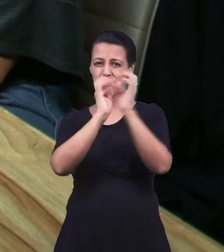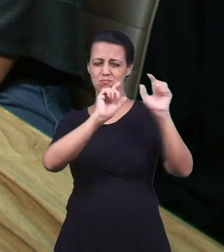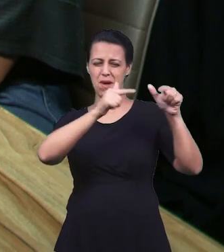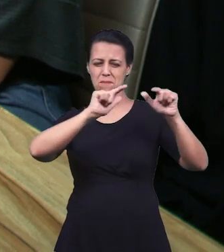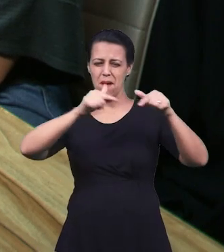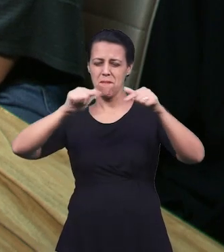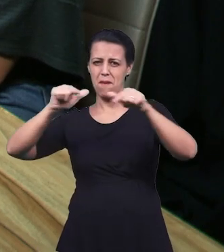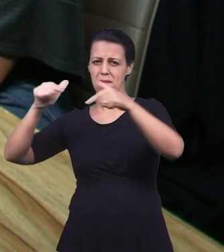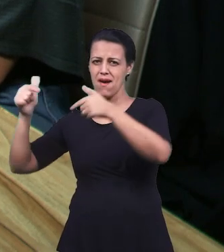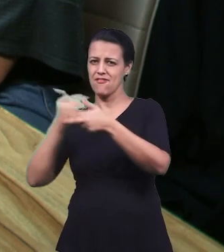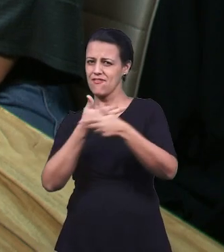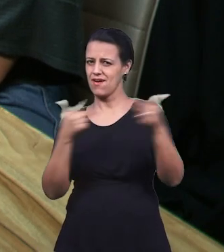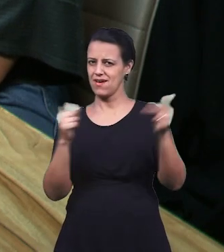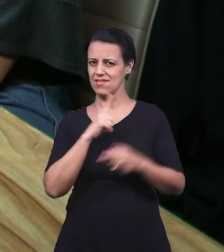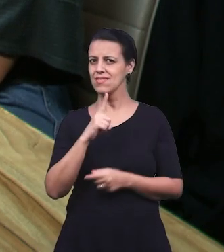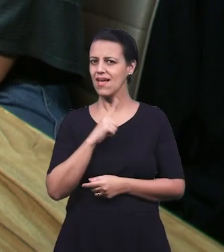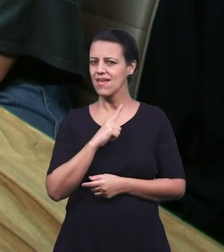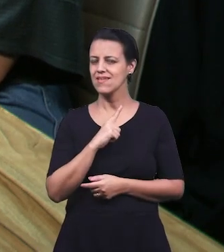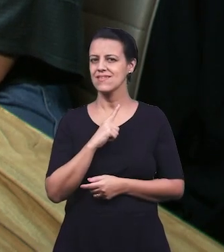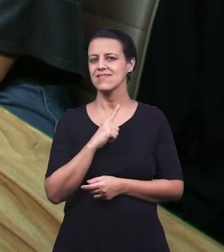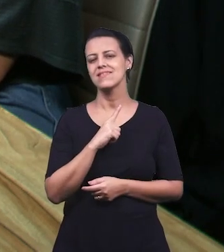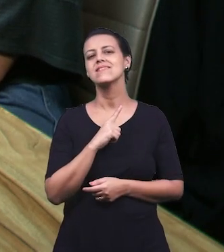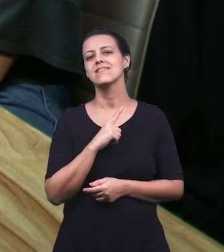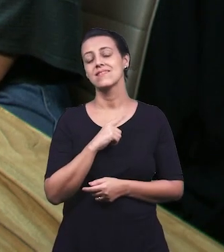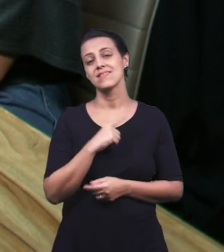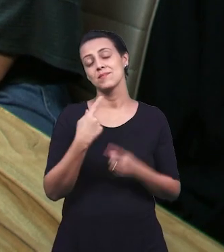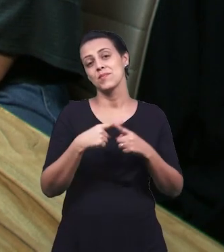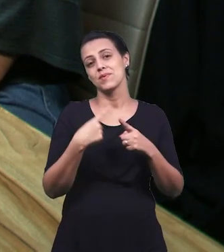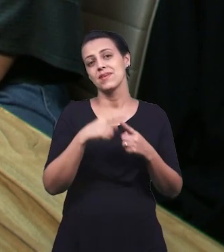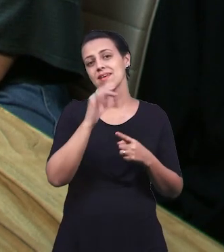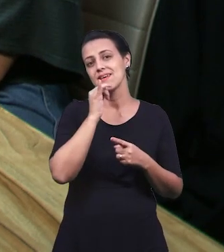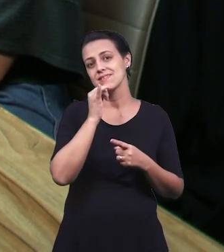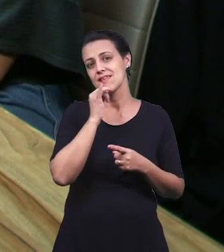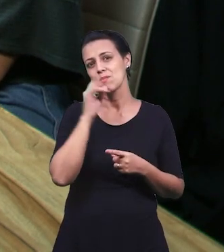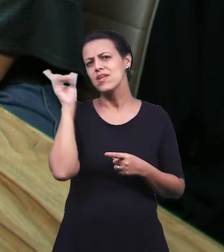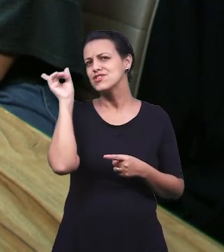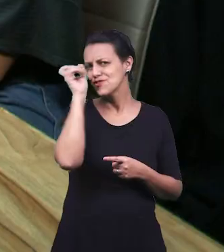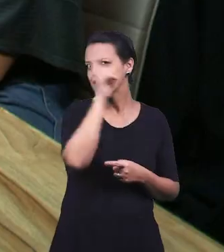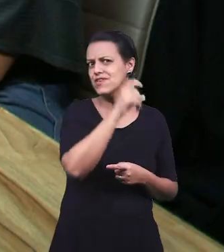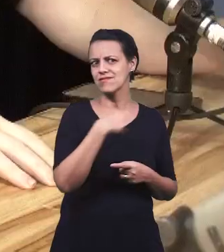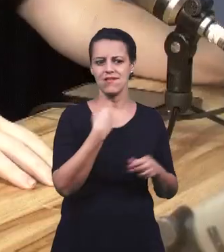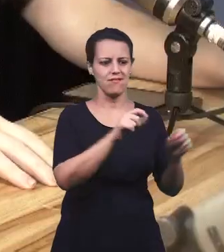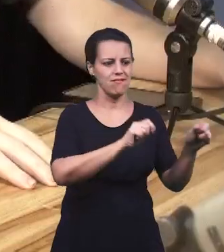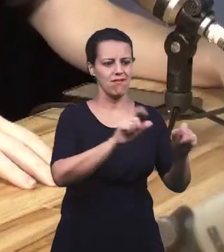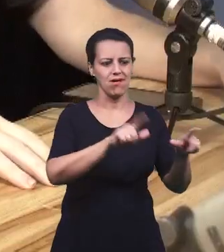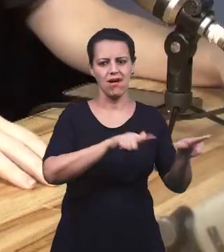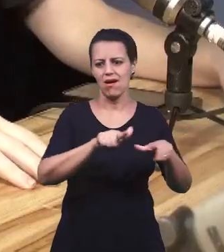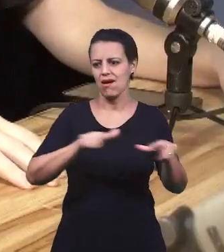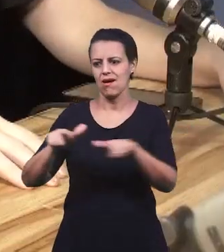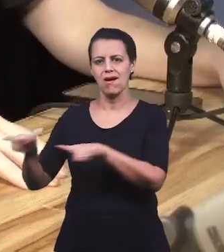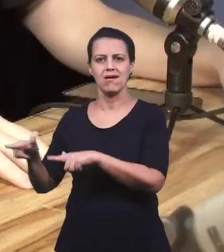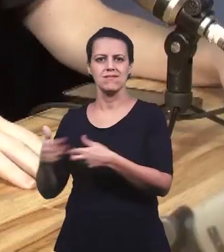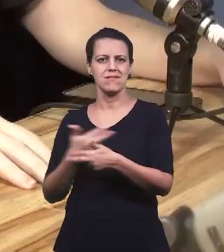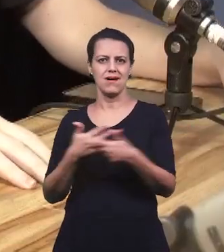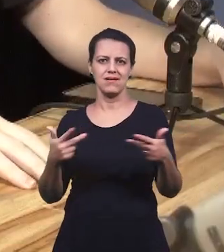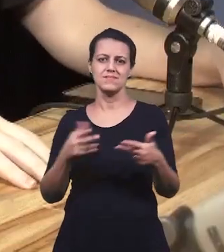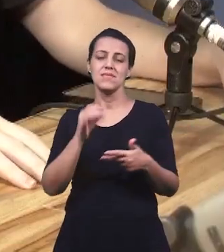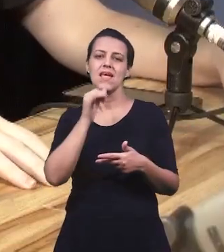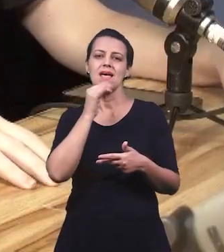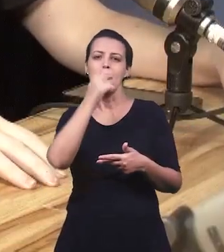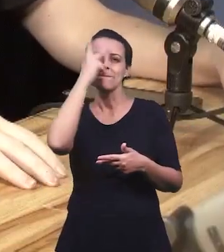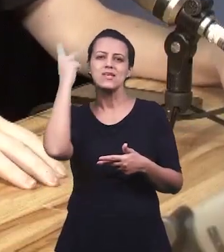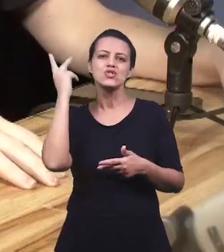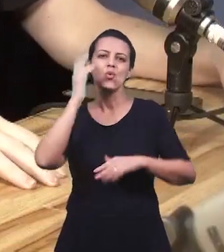repara como que a gente fazer muitas tarefas é complicado. E a gente tem um estudo científico que fala sobre o músico,